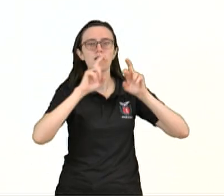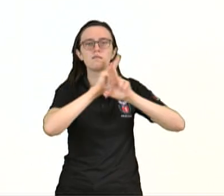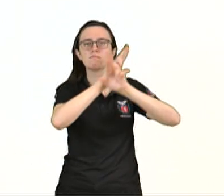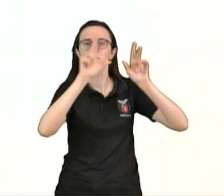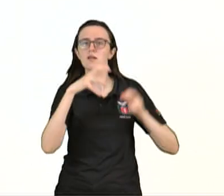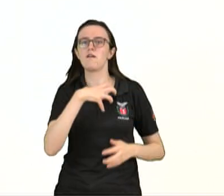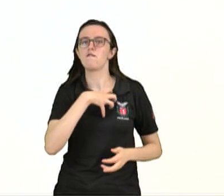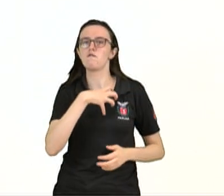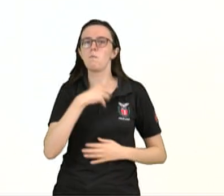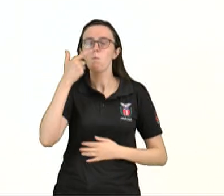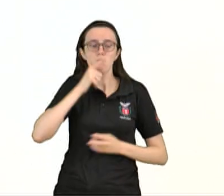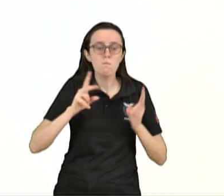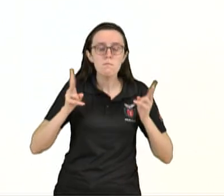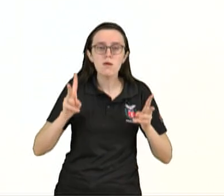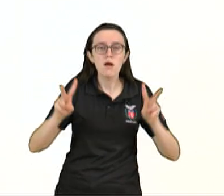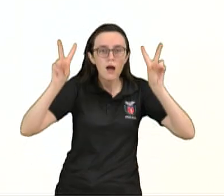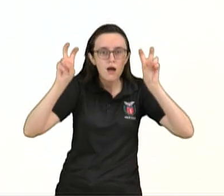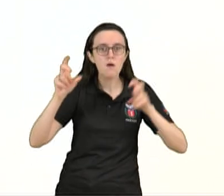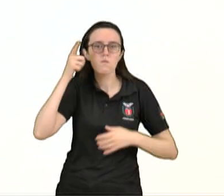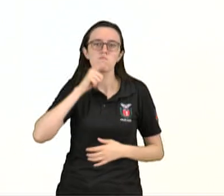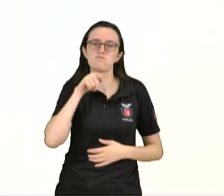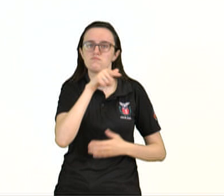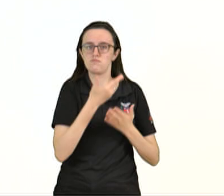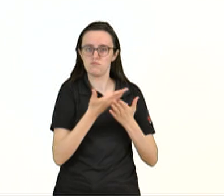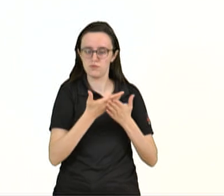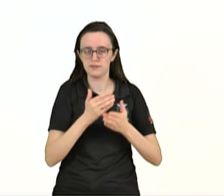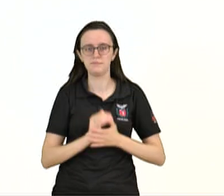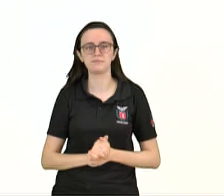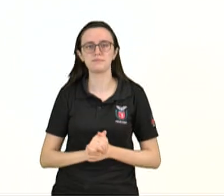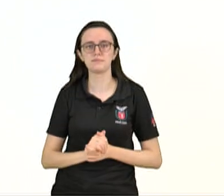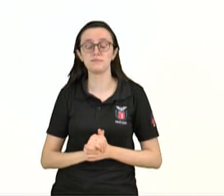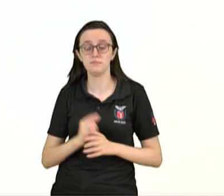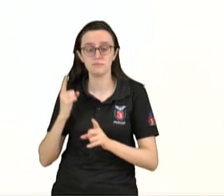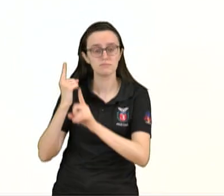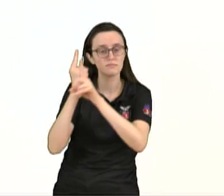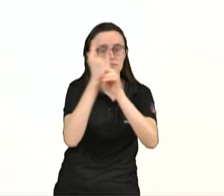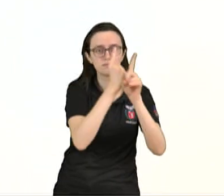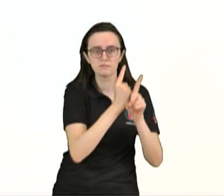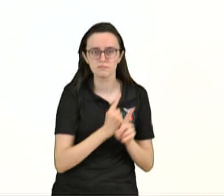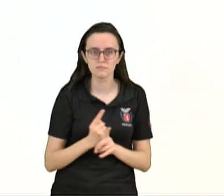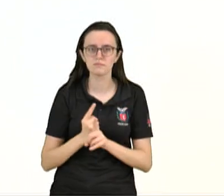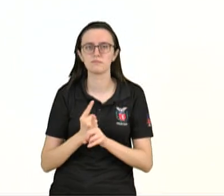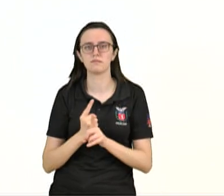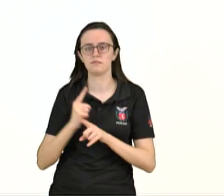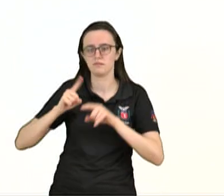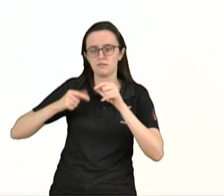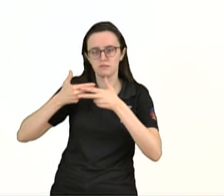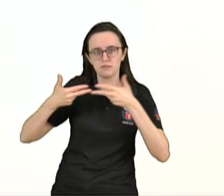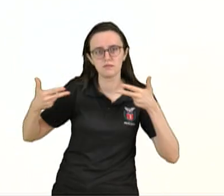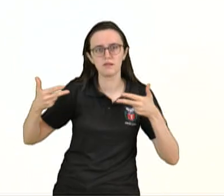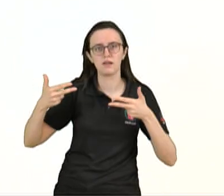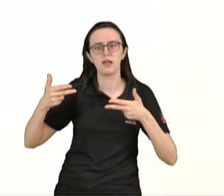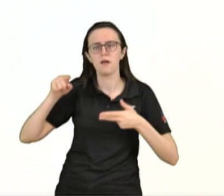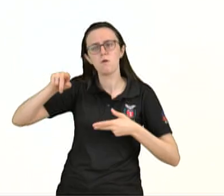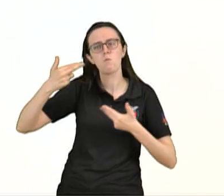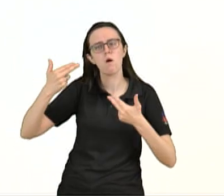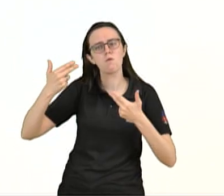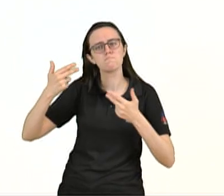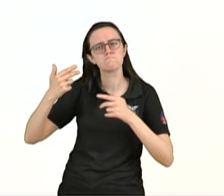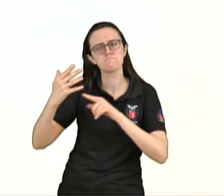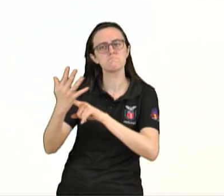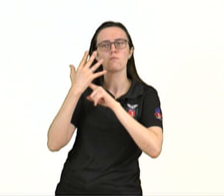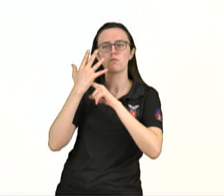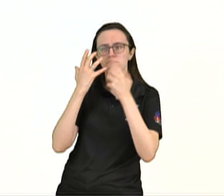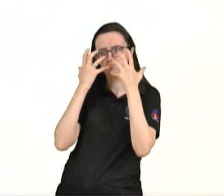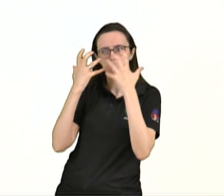de abordar o mesmo assunto ou tema. Identificar recursos utilizados para chamar a atenção do